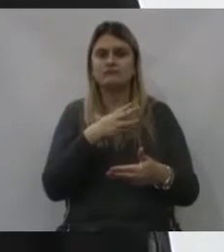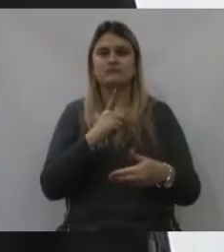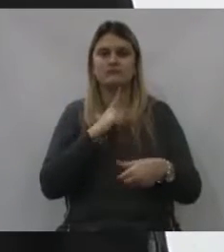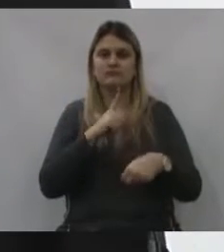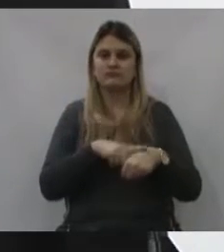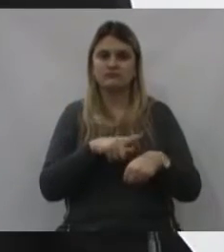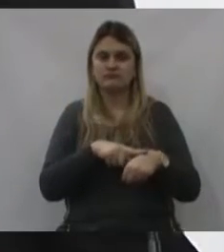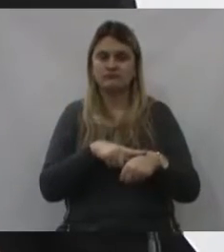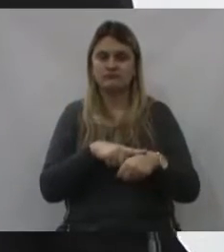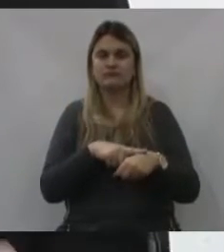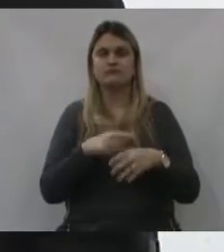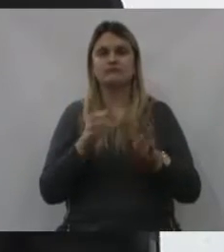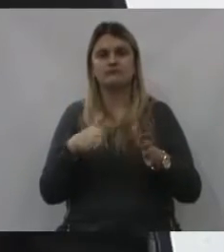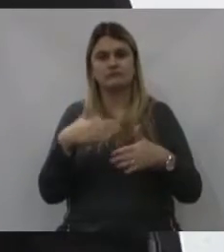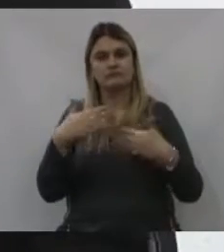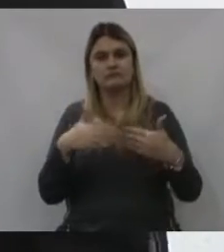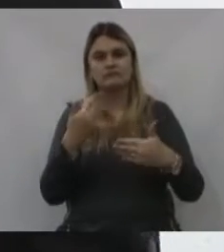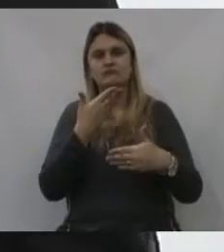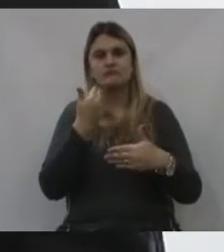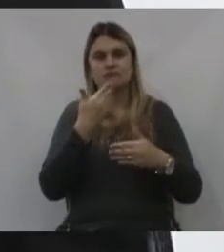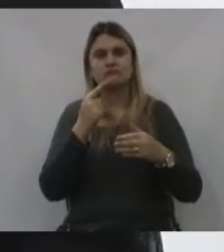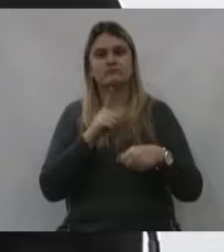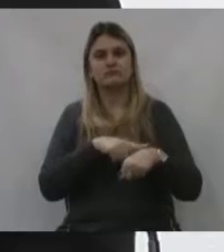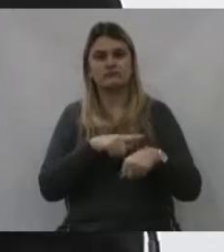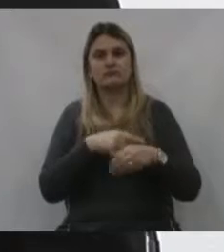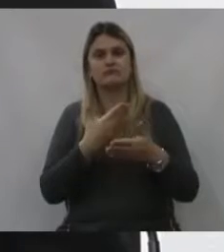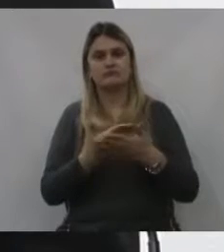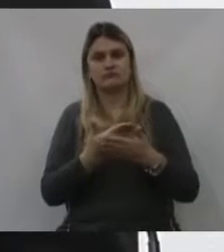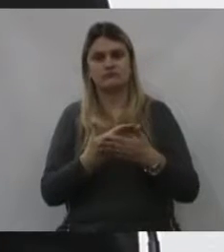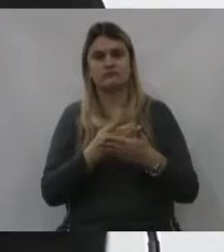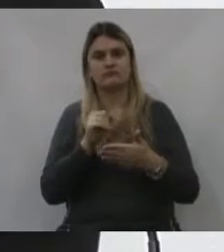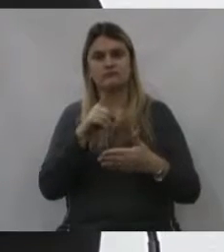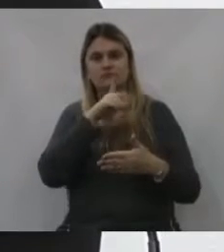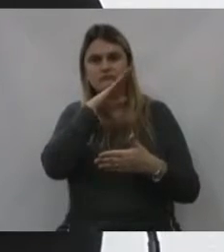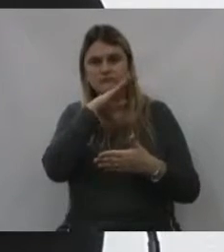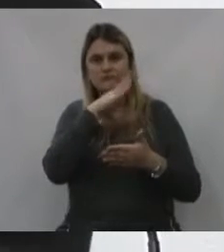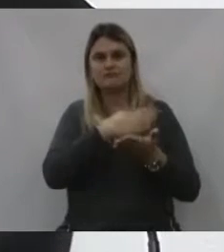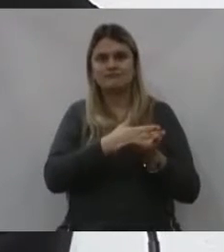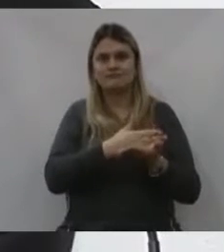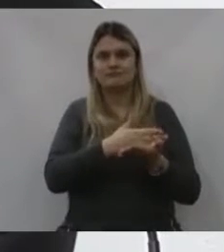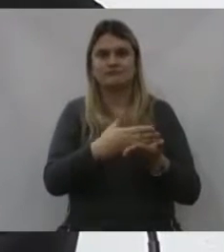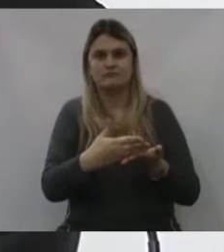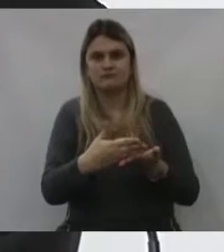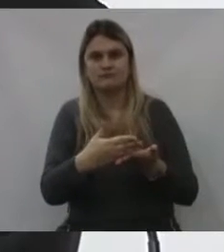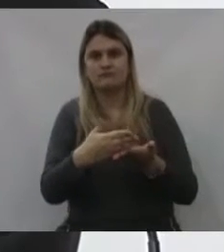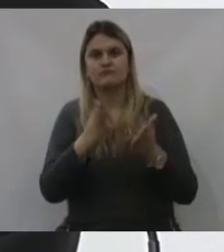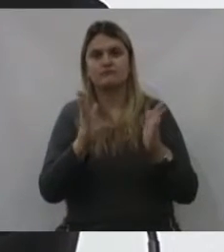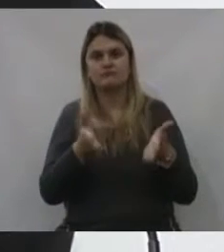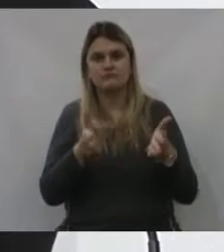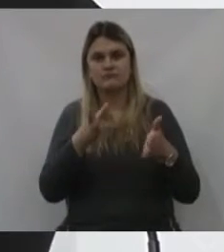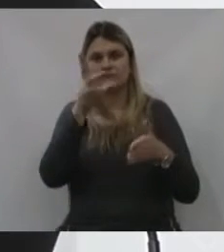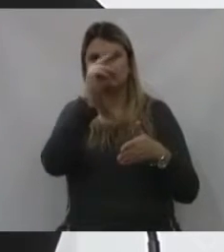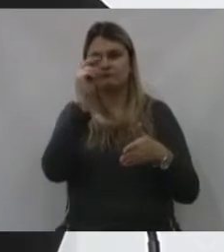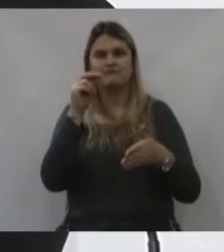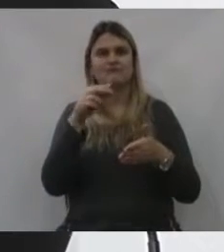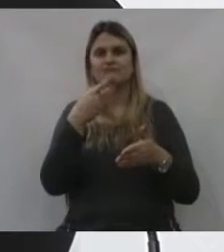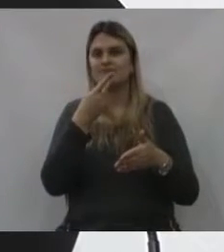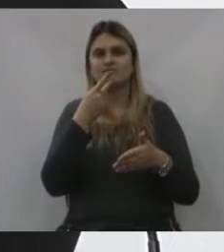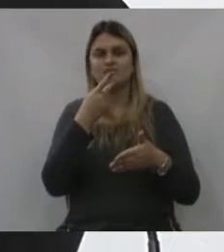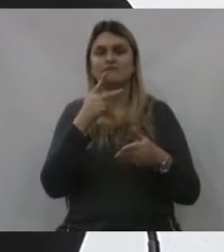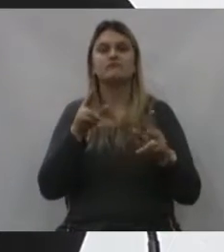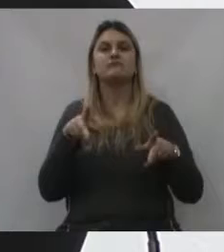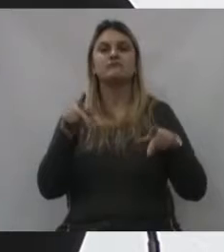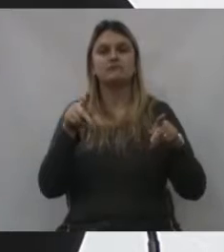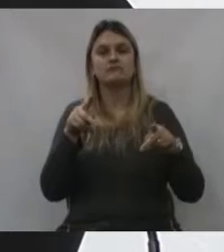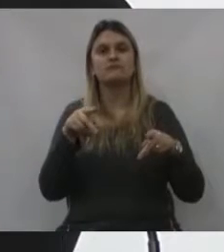novos, então eles têm um tempo, quem sabe a economia melhora, ele tem um tempo para estudar. Ficaria ruim nós ter iniciado e agora o prefeito novo